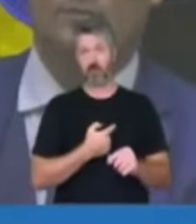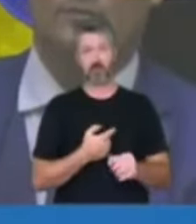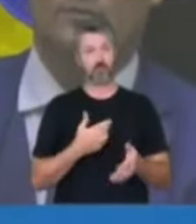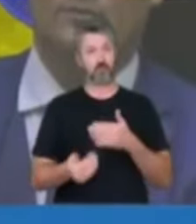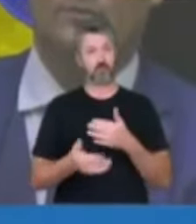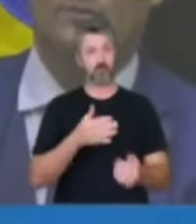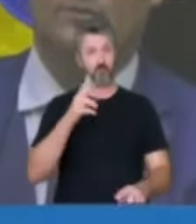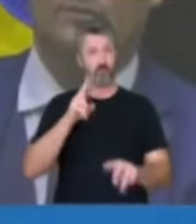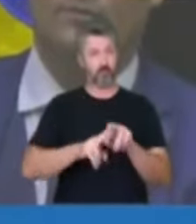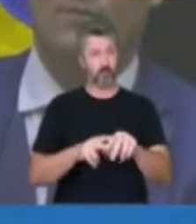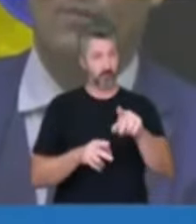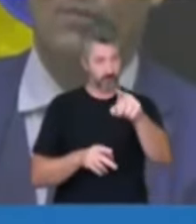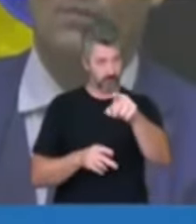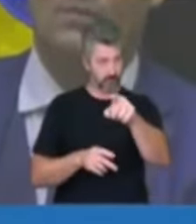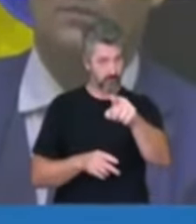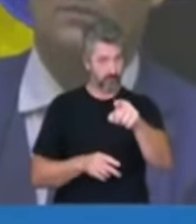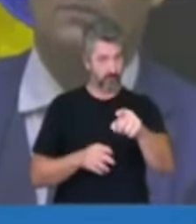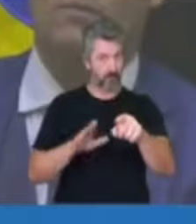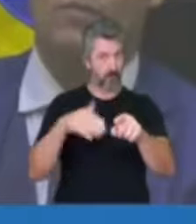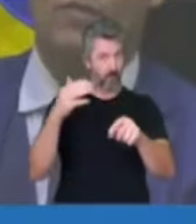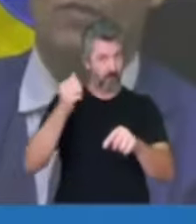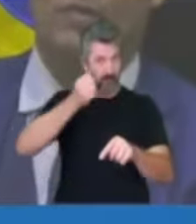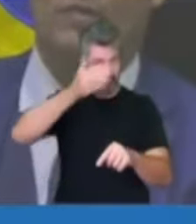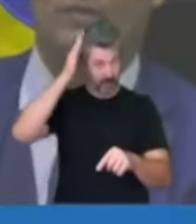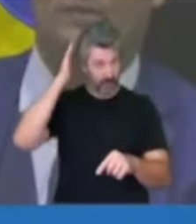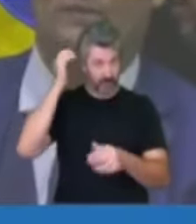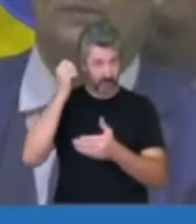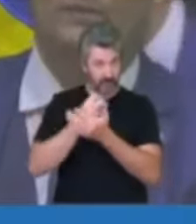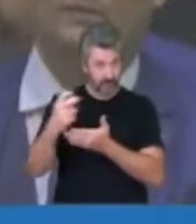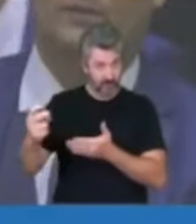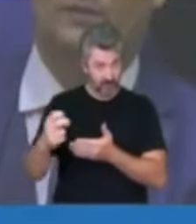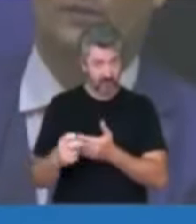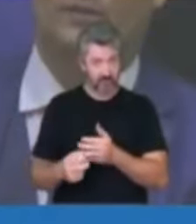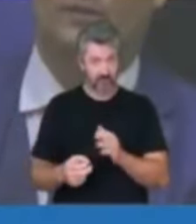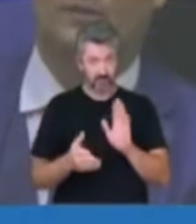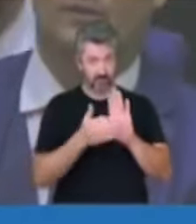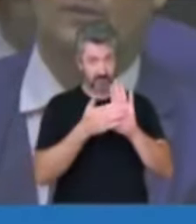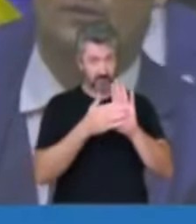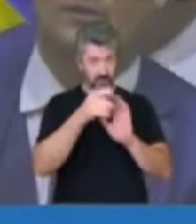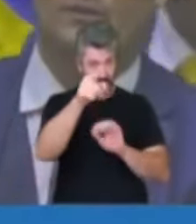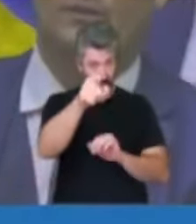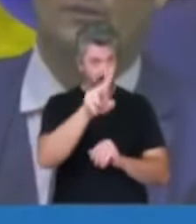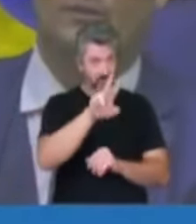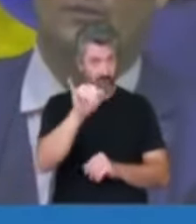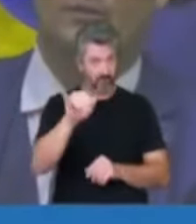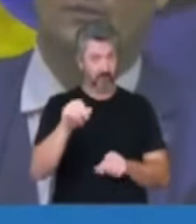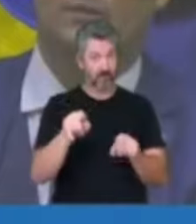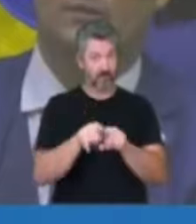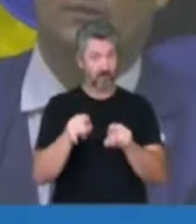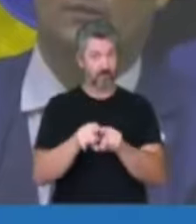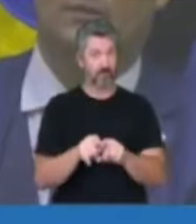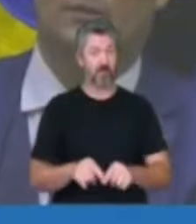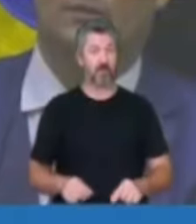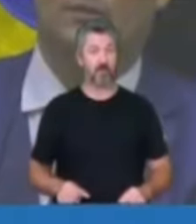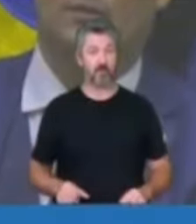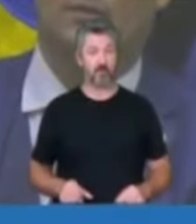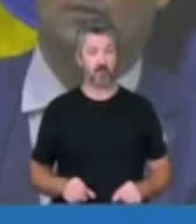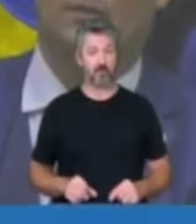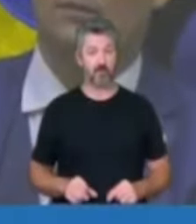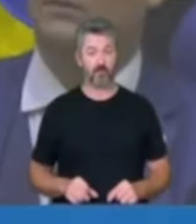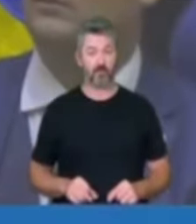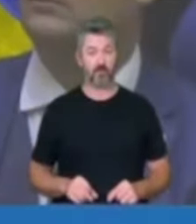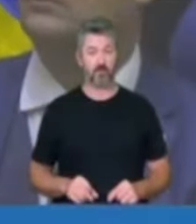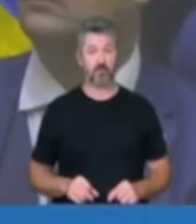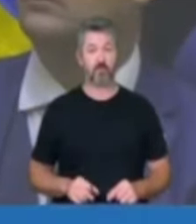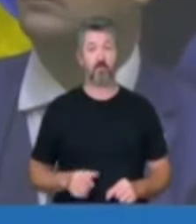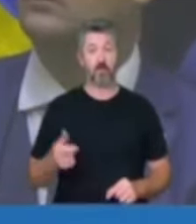lembrar vocês quando a casa de Alexandre Moraes cair vocês virão todos a reboque E aí vocês podem